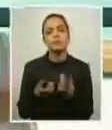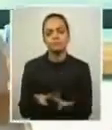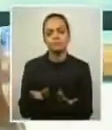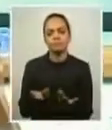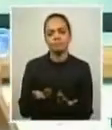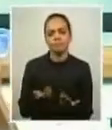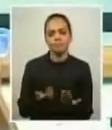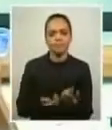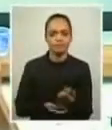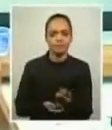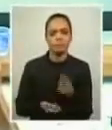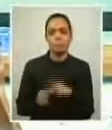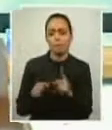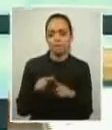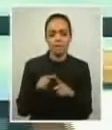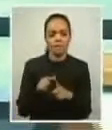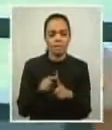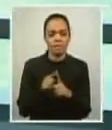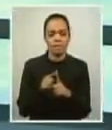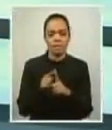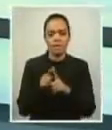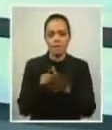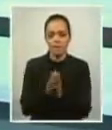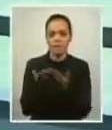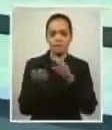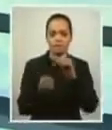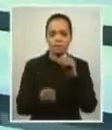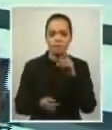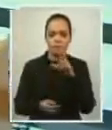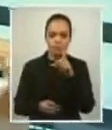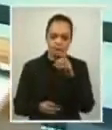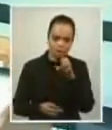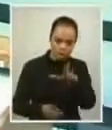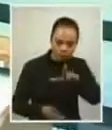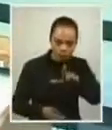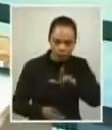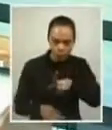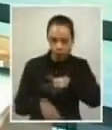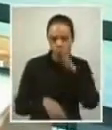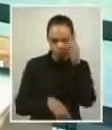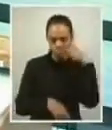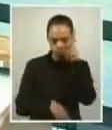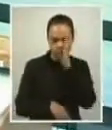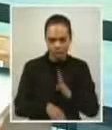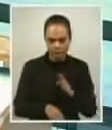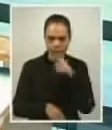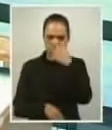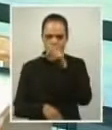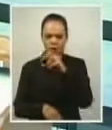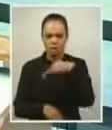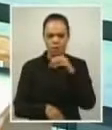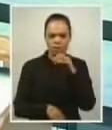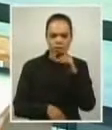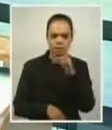a ironia Por que que a literatura de cordel no nordeste brasileiro e Nordeste não tô falando só